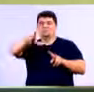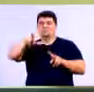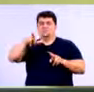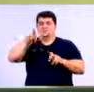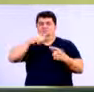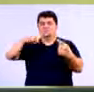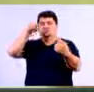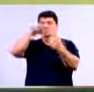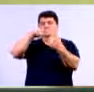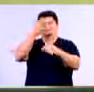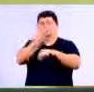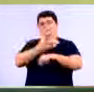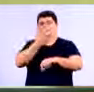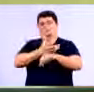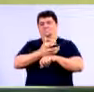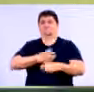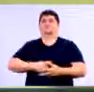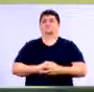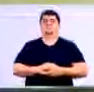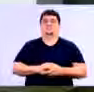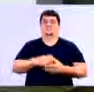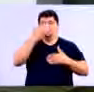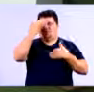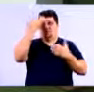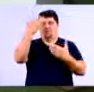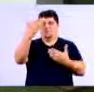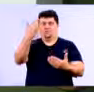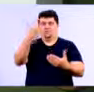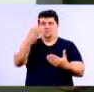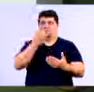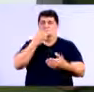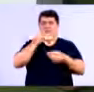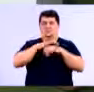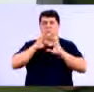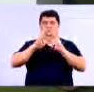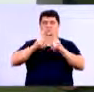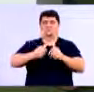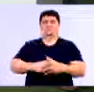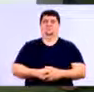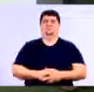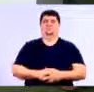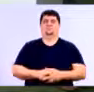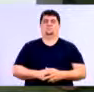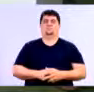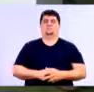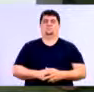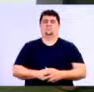próxima disciplina, né? Ótimo, professora. Muito obrigado pela sua parceria e boa noite a todos. Boa noite.